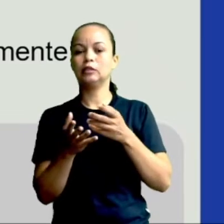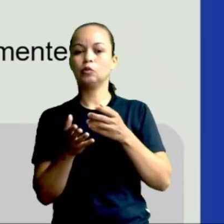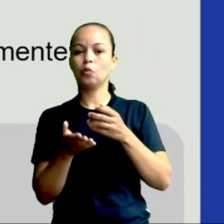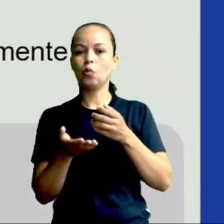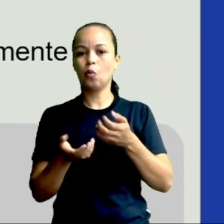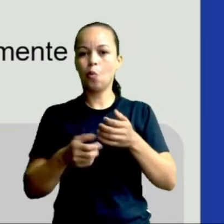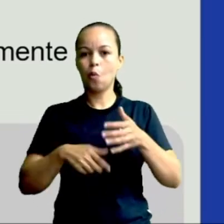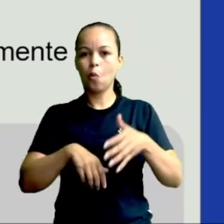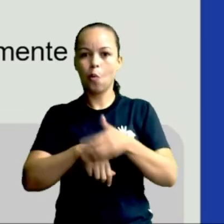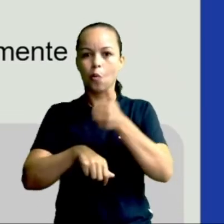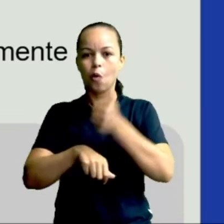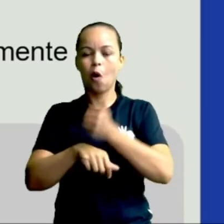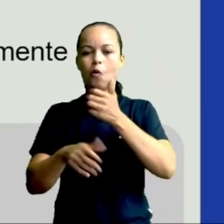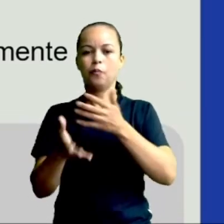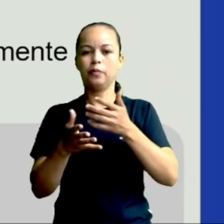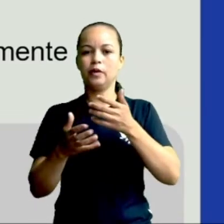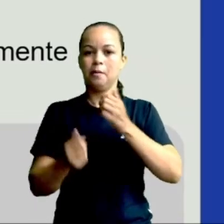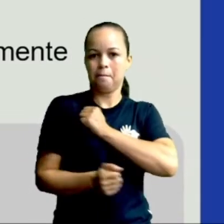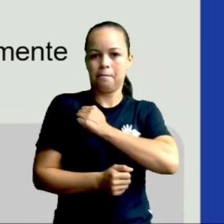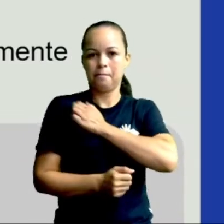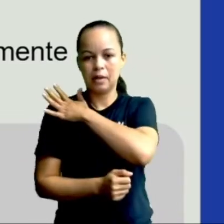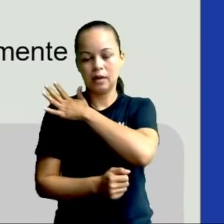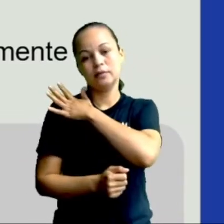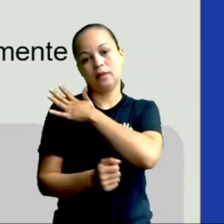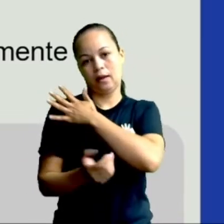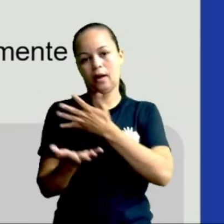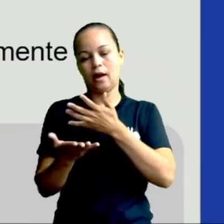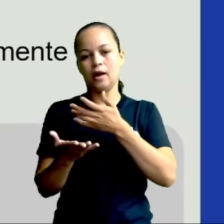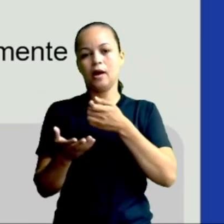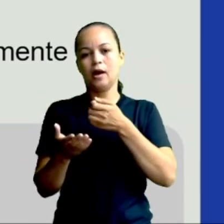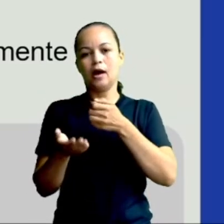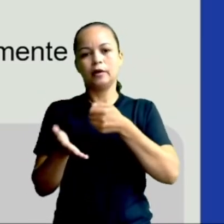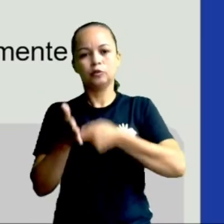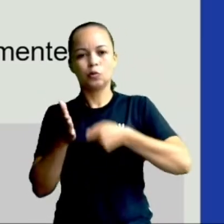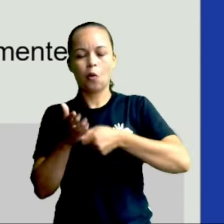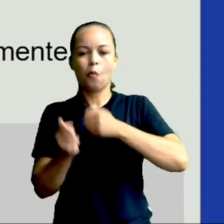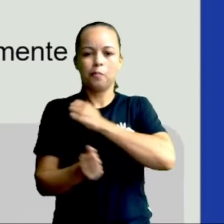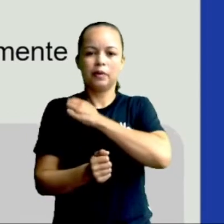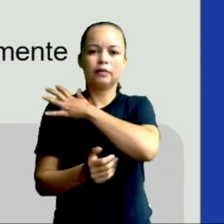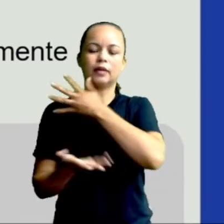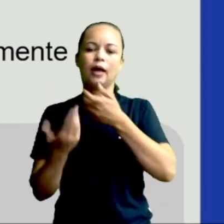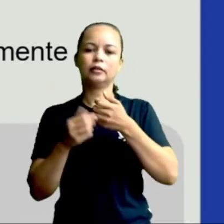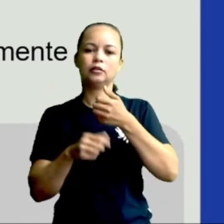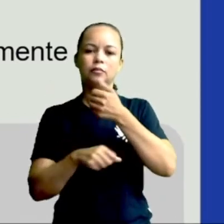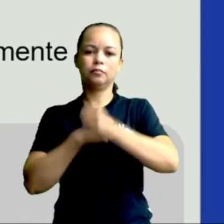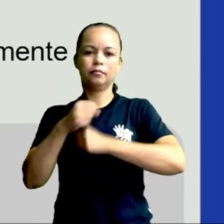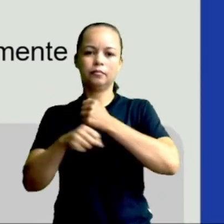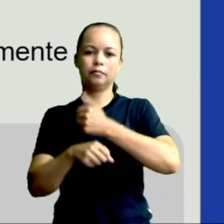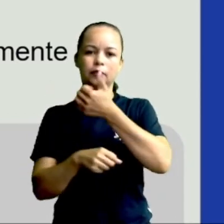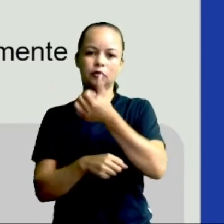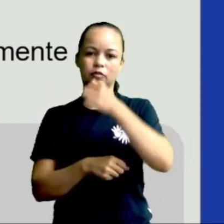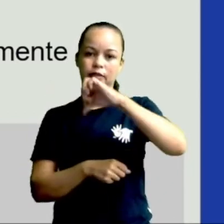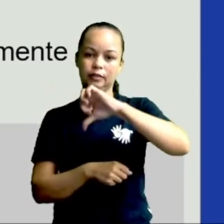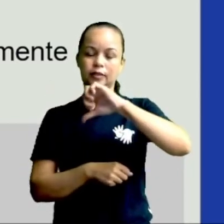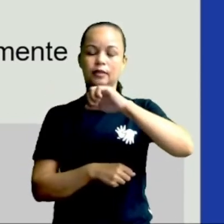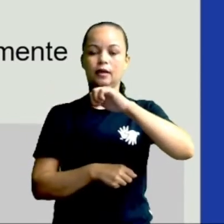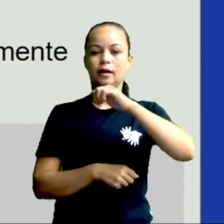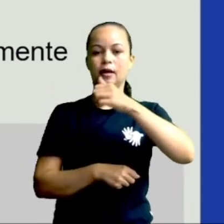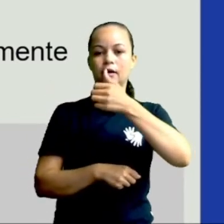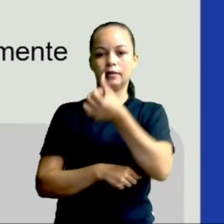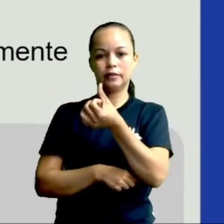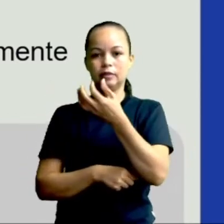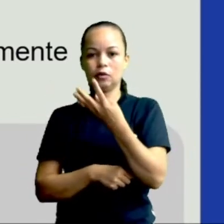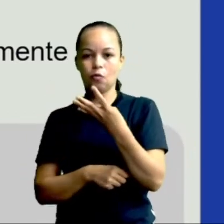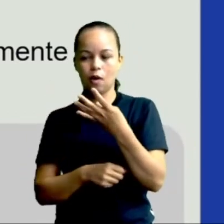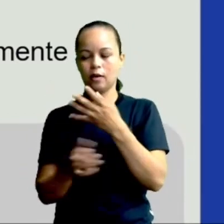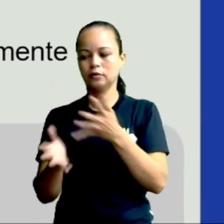golpe militar, né, e entramos na ditadura em 64, mas nesse processo aí de 30 anos havia aí